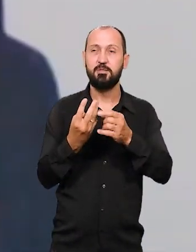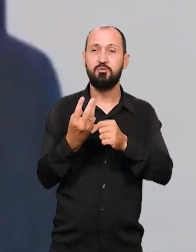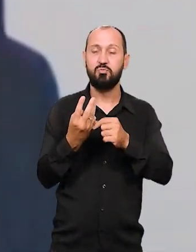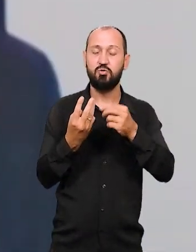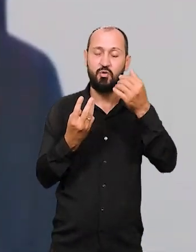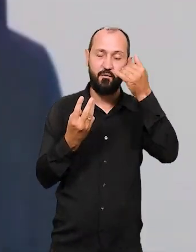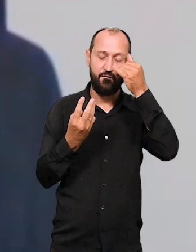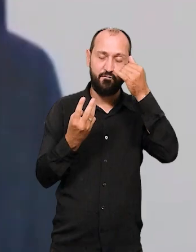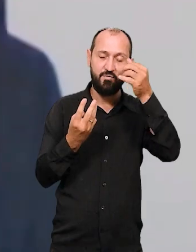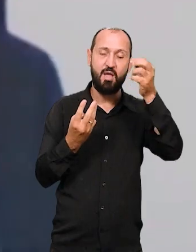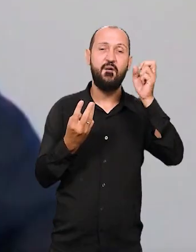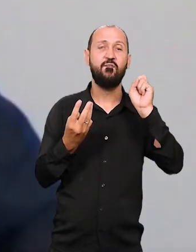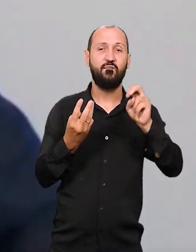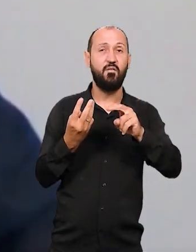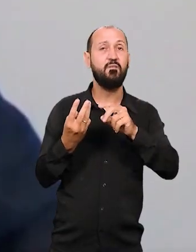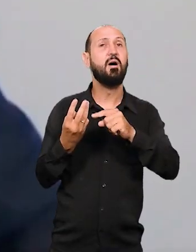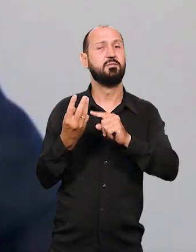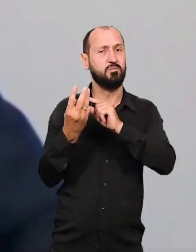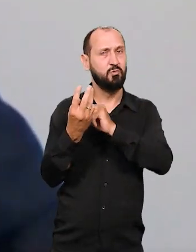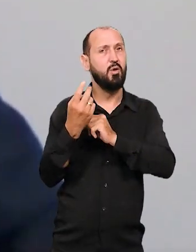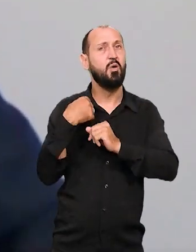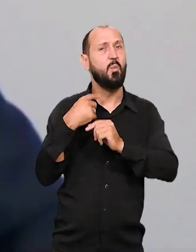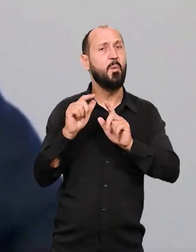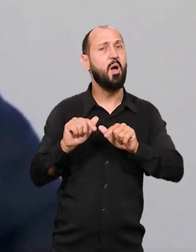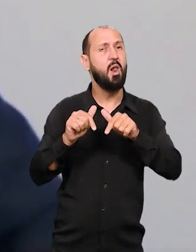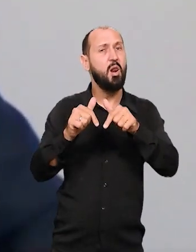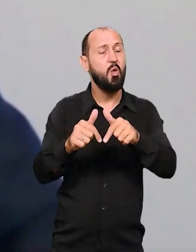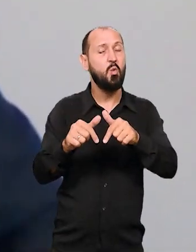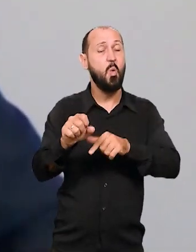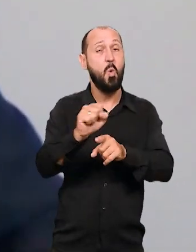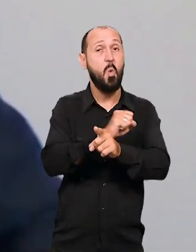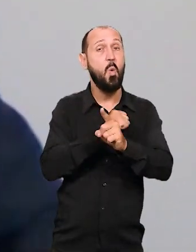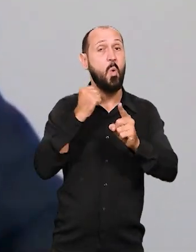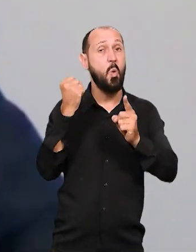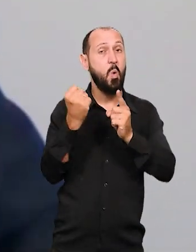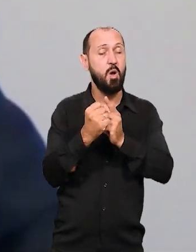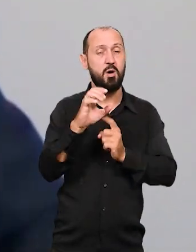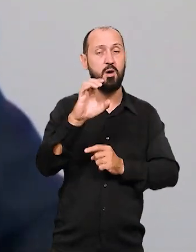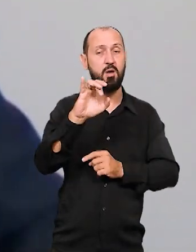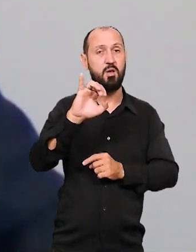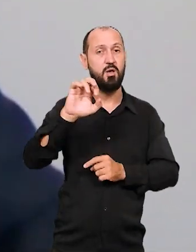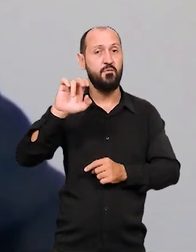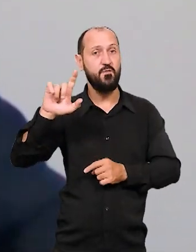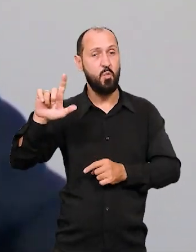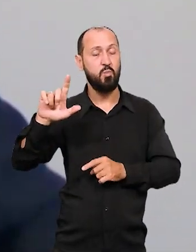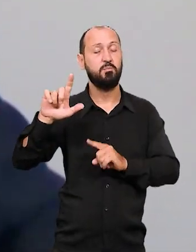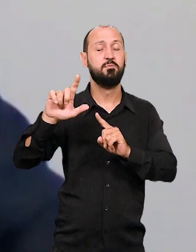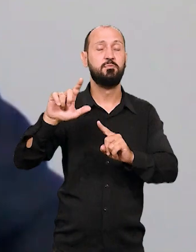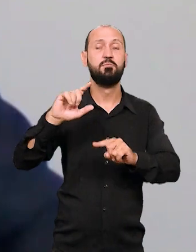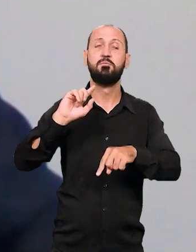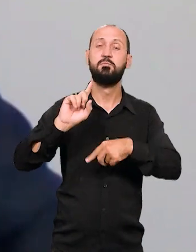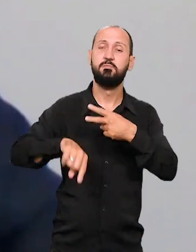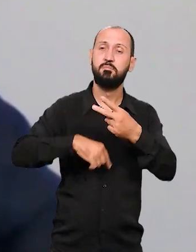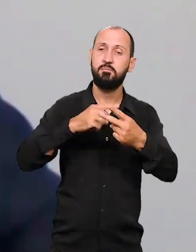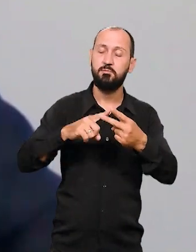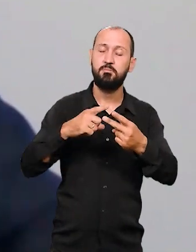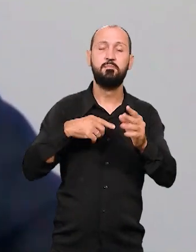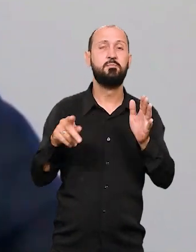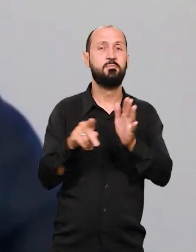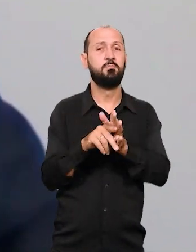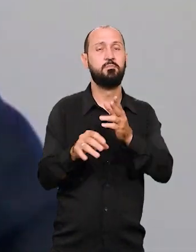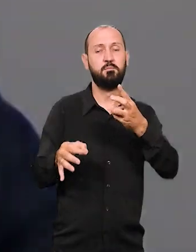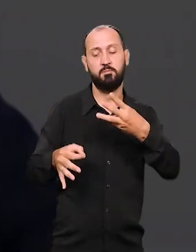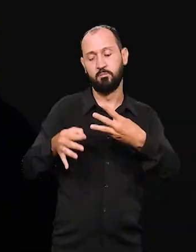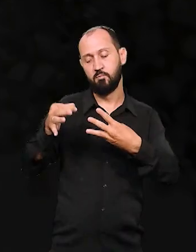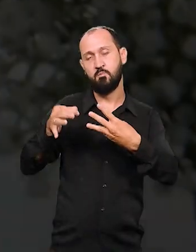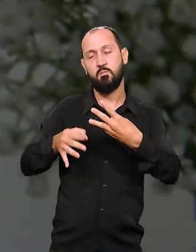de antirretrovirais. E foi uma luta da sociedade civil, no primeiro momento, e logo em seguida